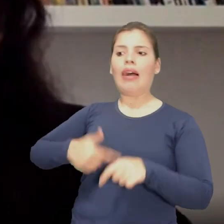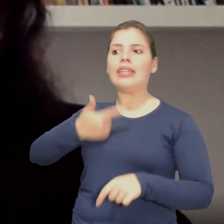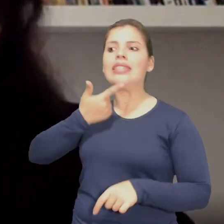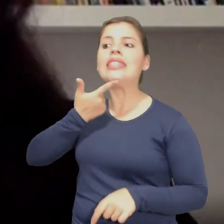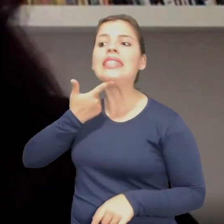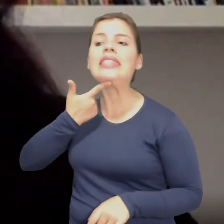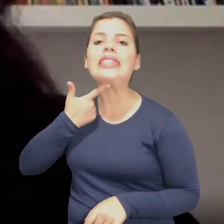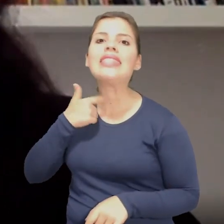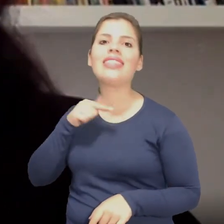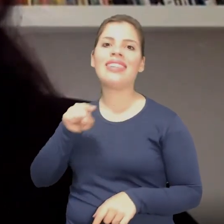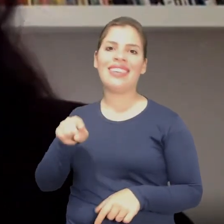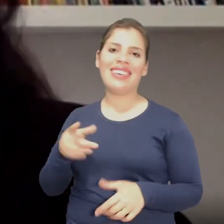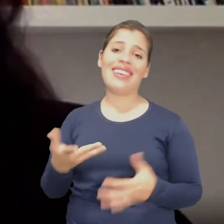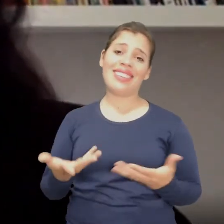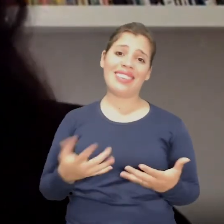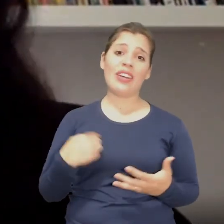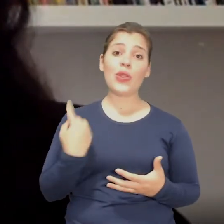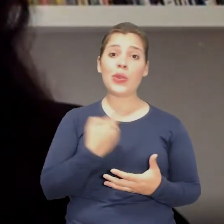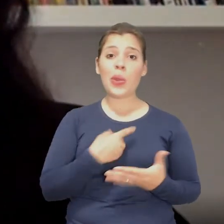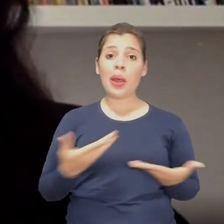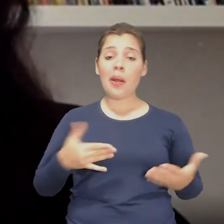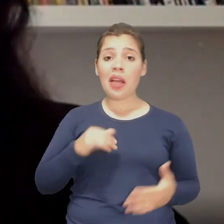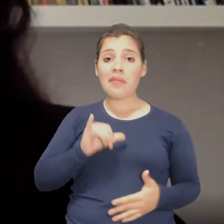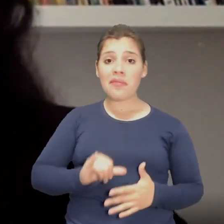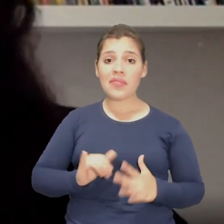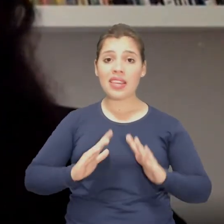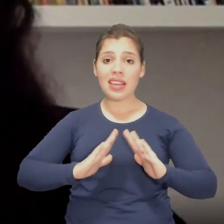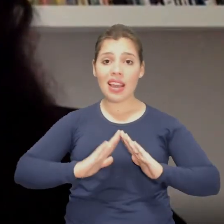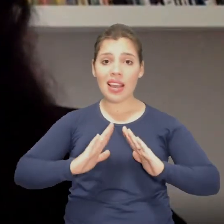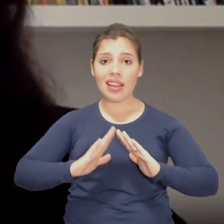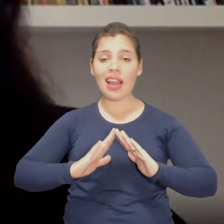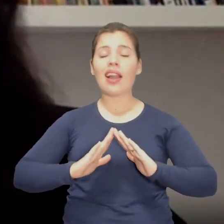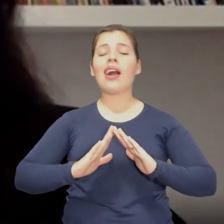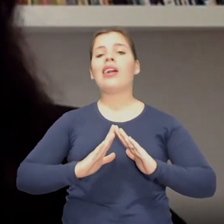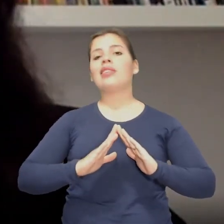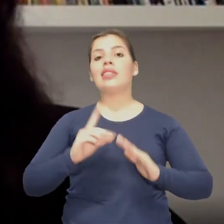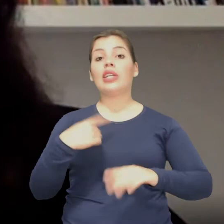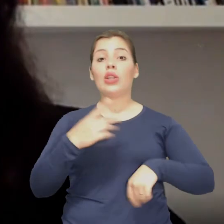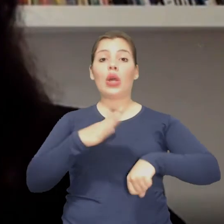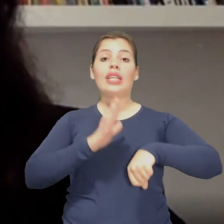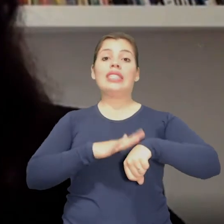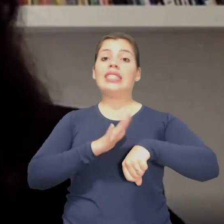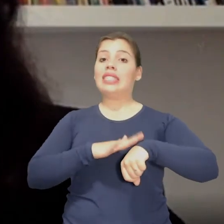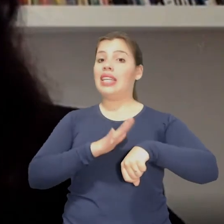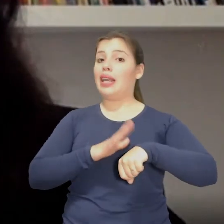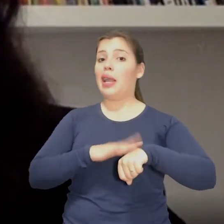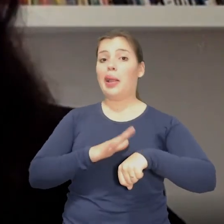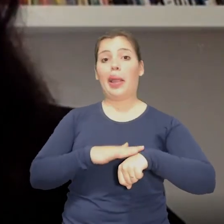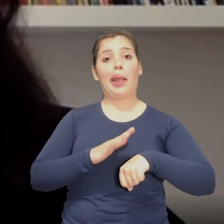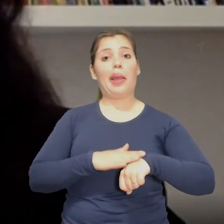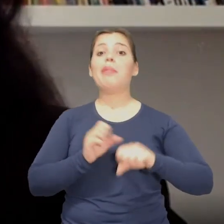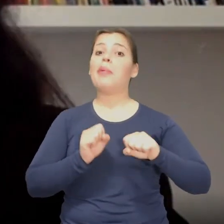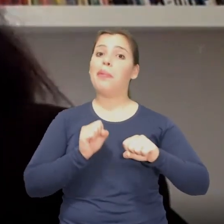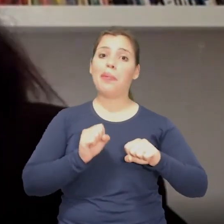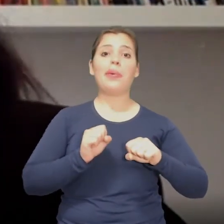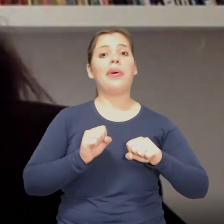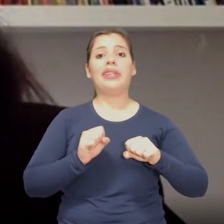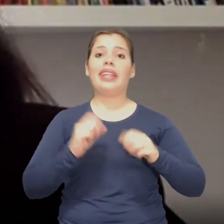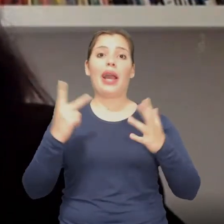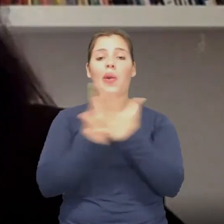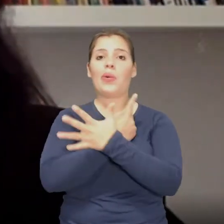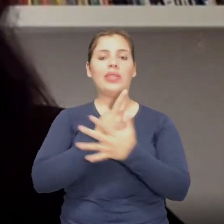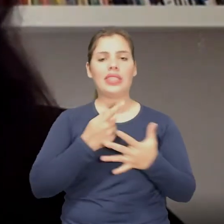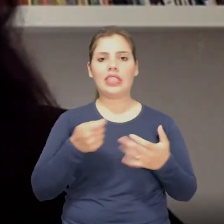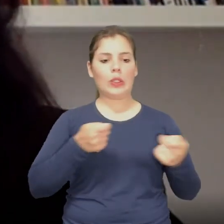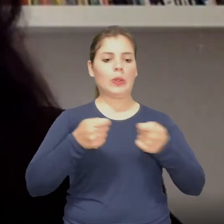colocar assim, né? E no momento em que a gente está muito em casa, a gente tem tido muito tempo para o descontrole